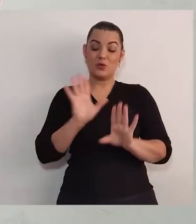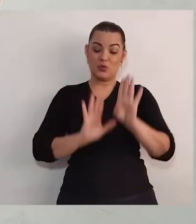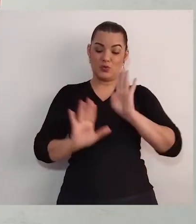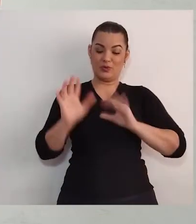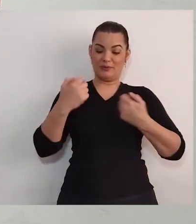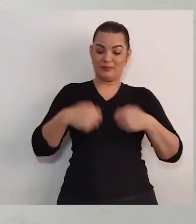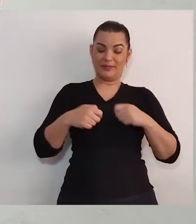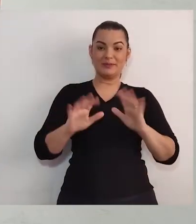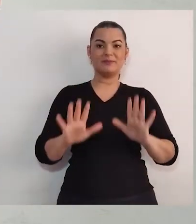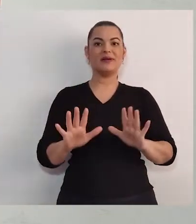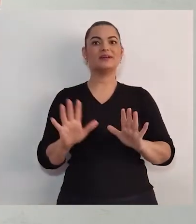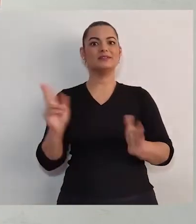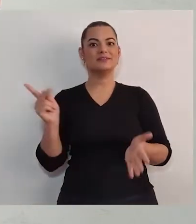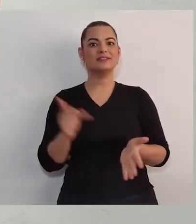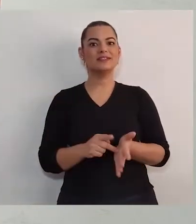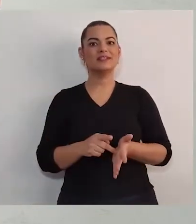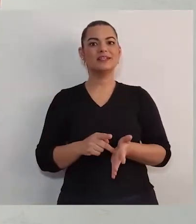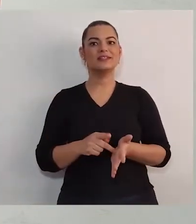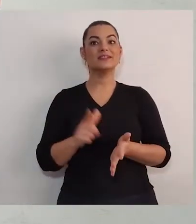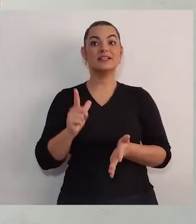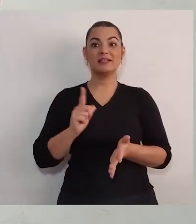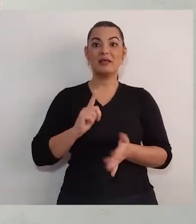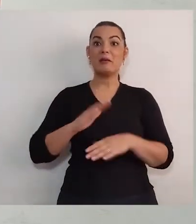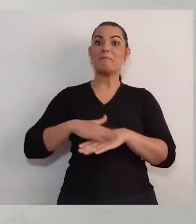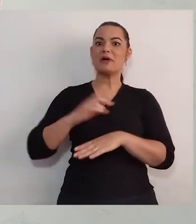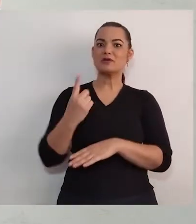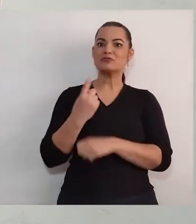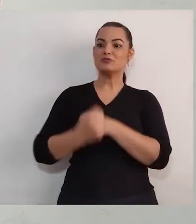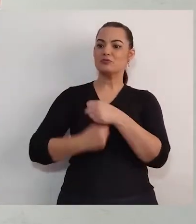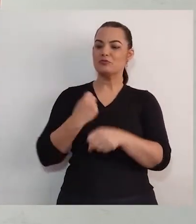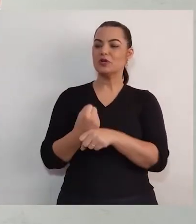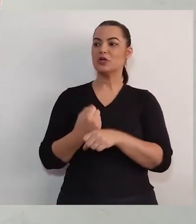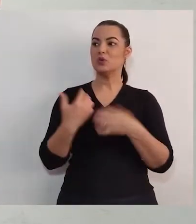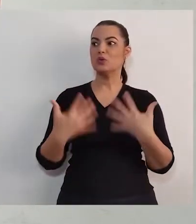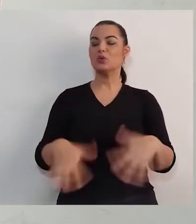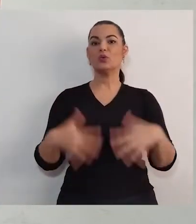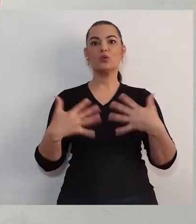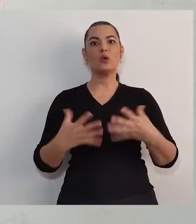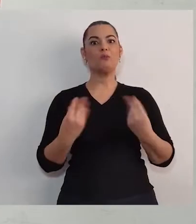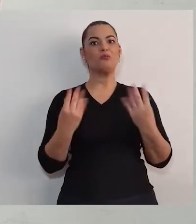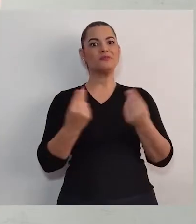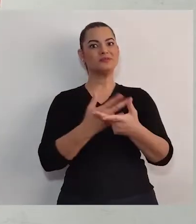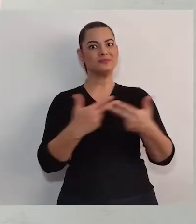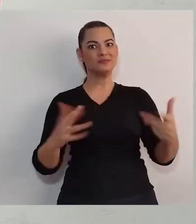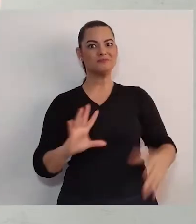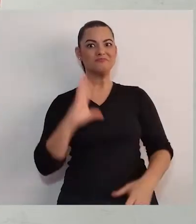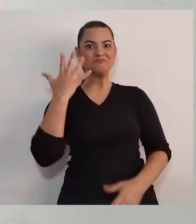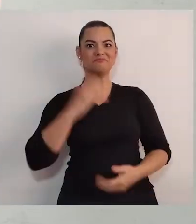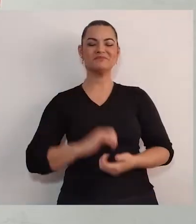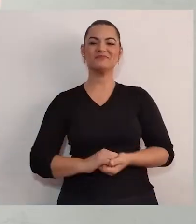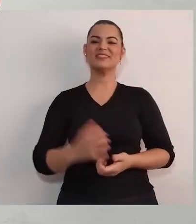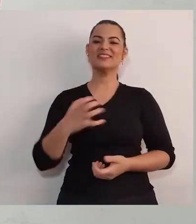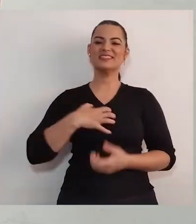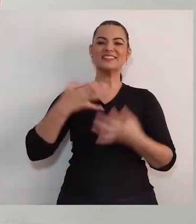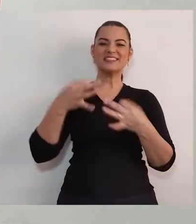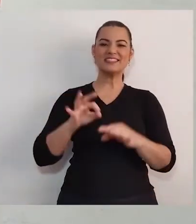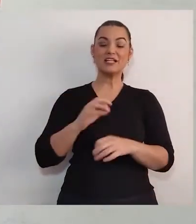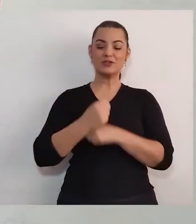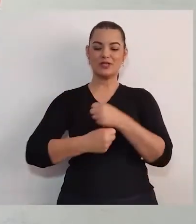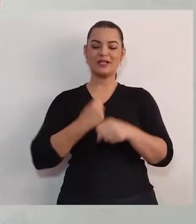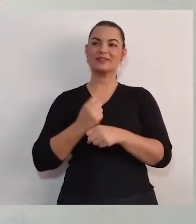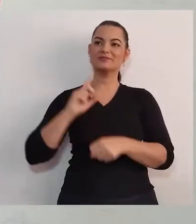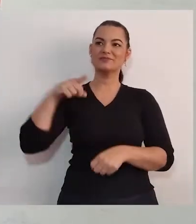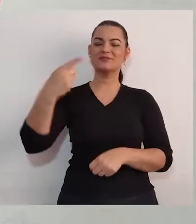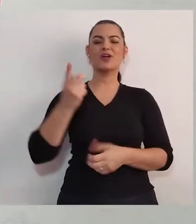tivemos, olha, foi mais um ano bem intenso, né? E eu tenho certeza que o ano que vem continuará